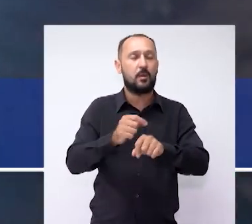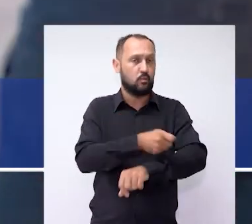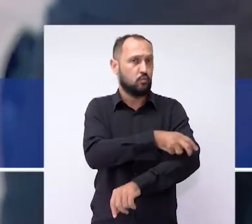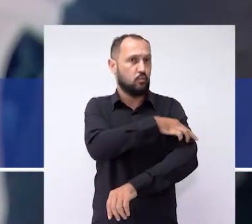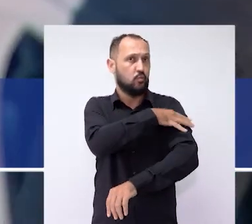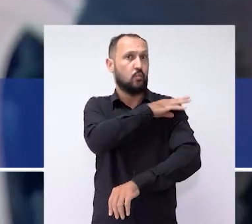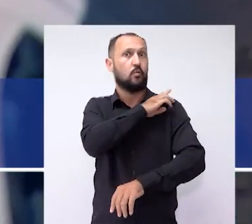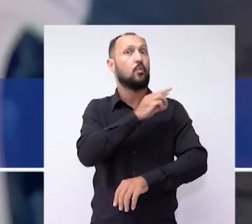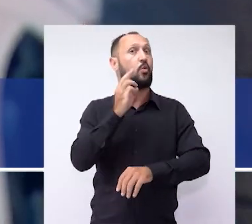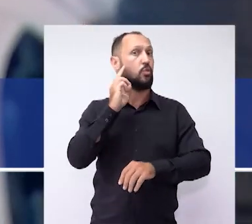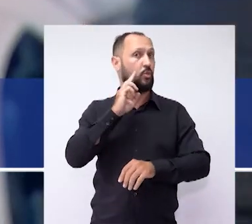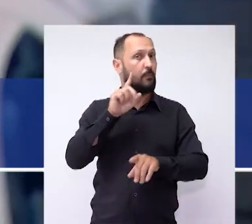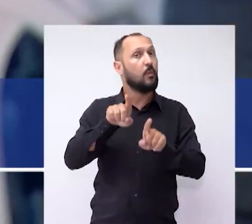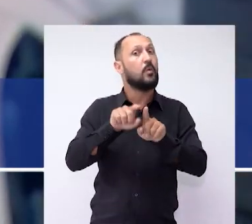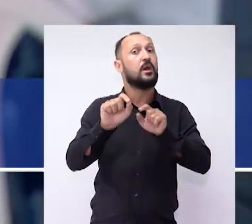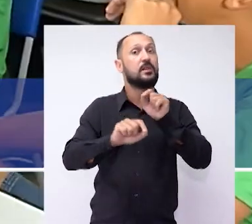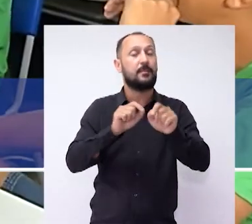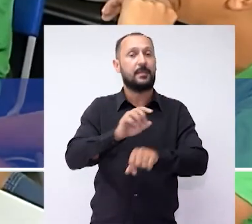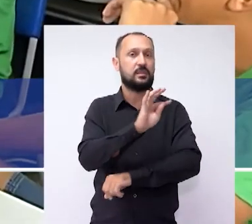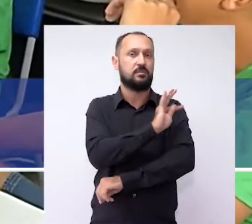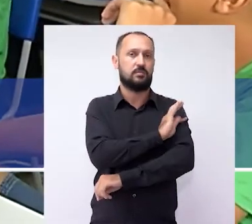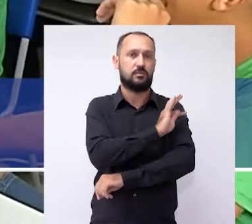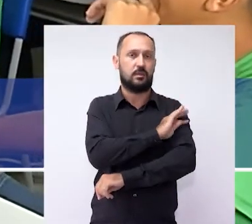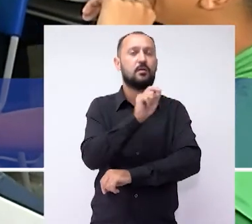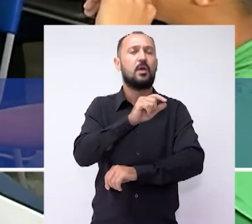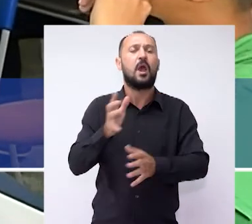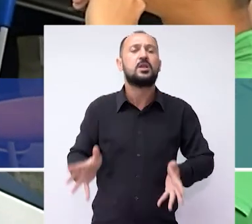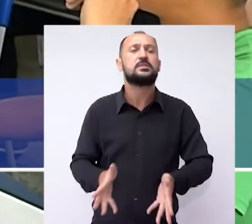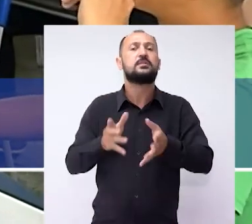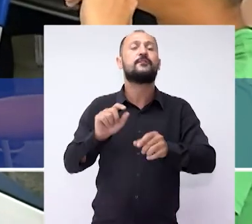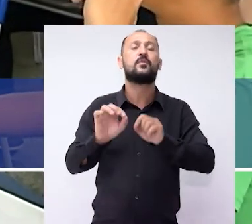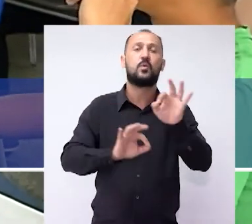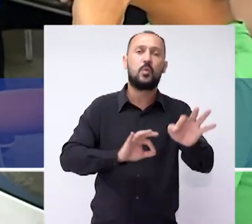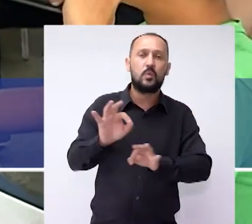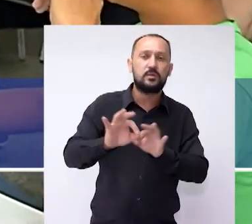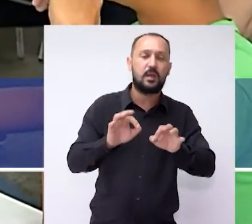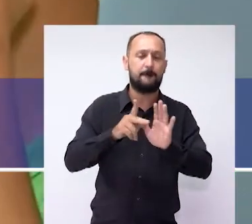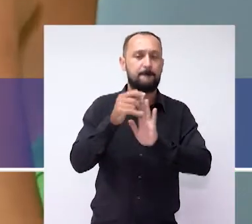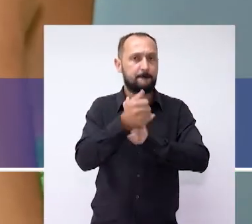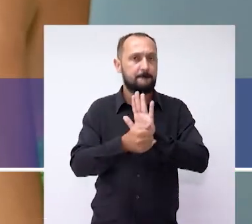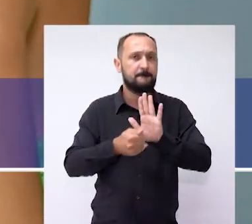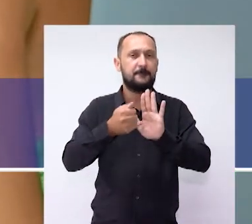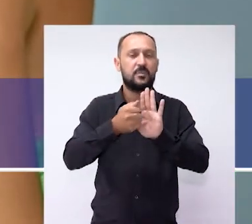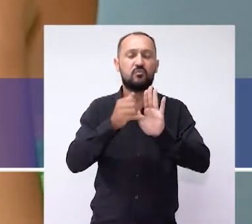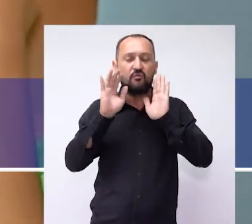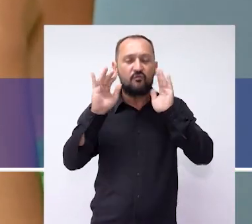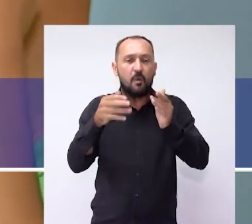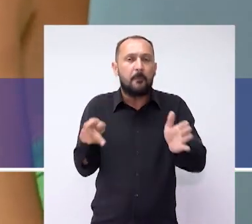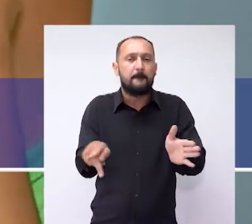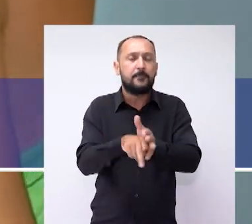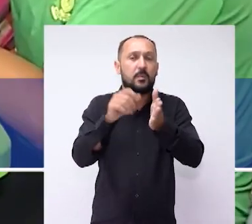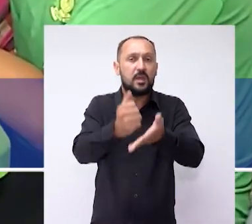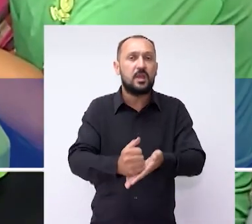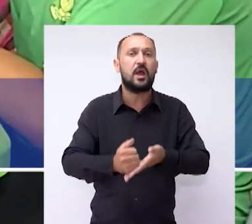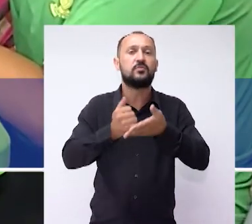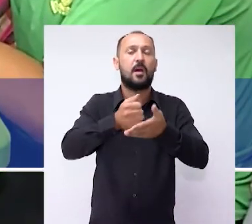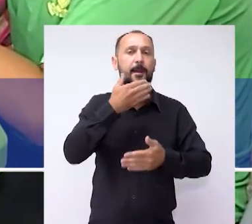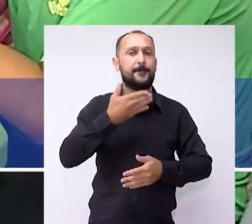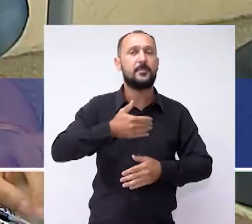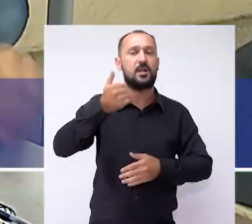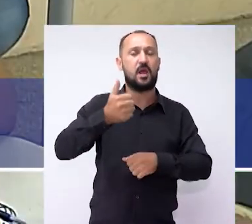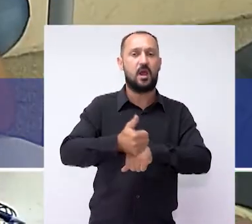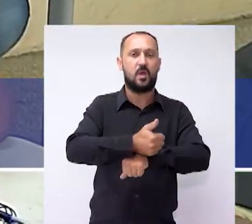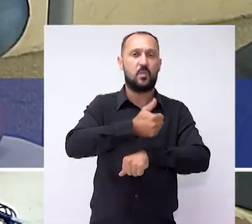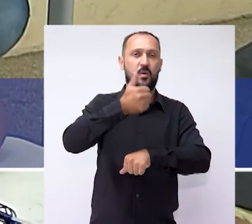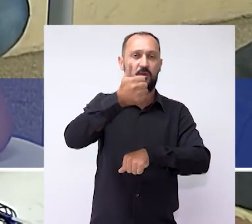e o curso técnico profissionalizante. O objetivo da Olimpíada é o incentivo à realização de projetos que contribuam